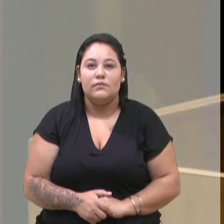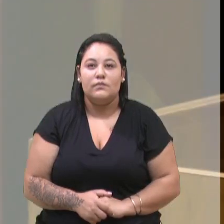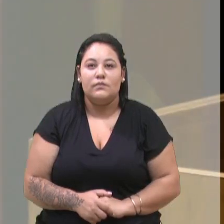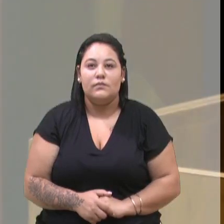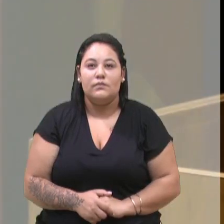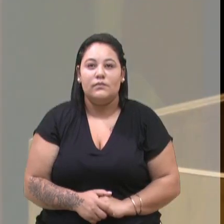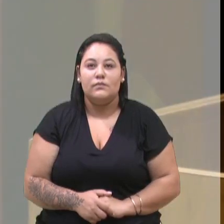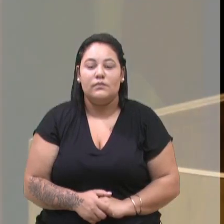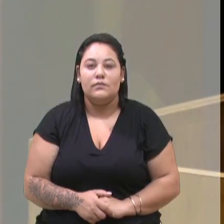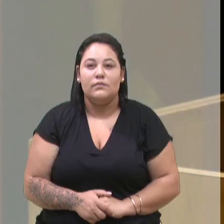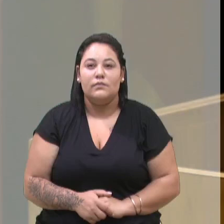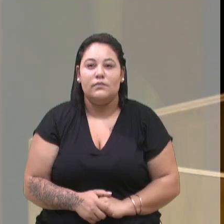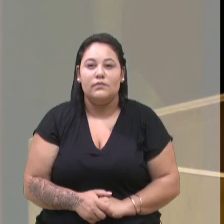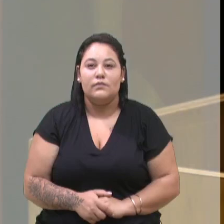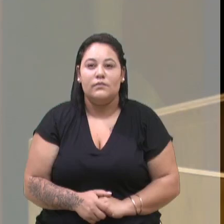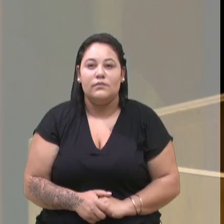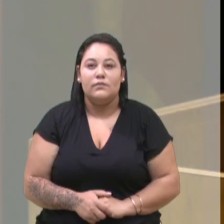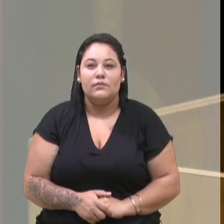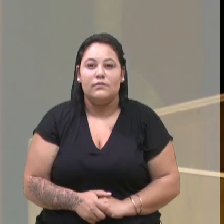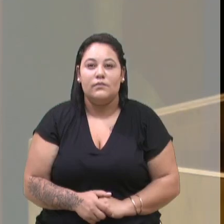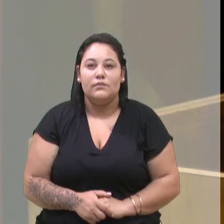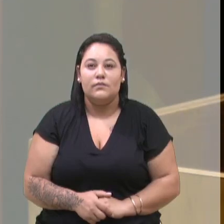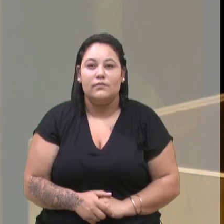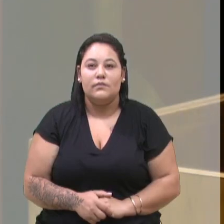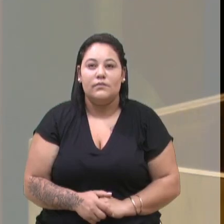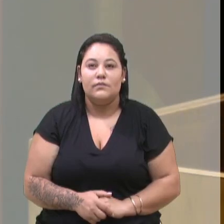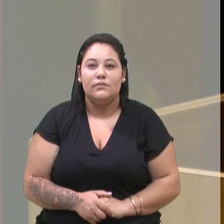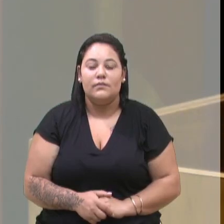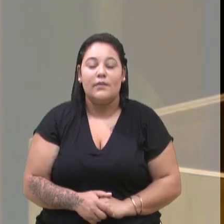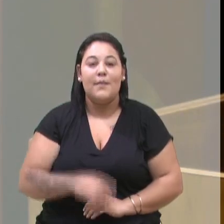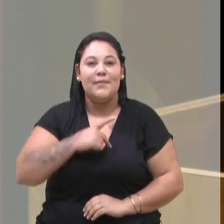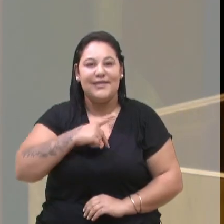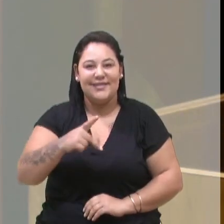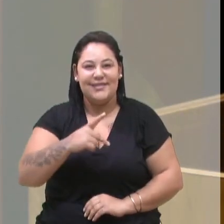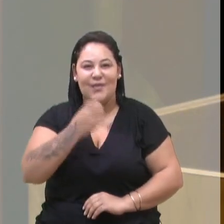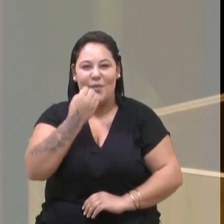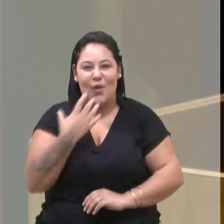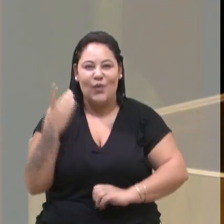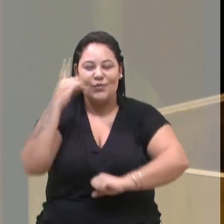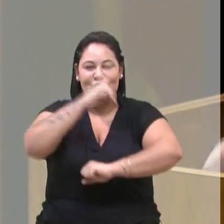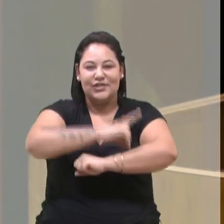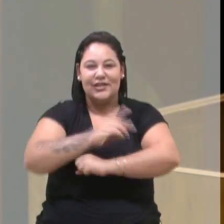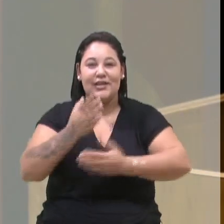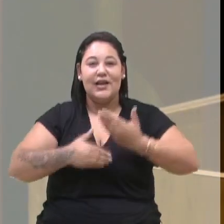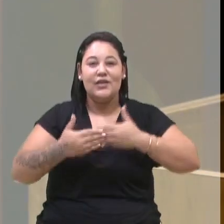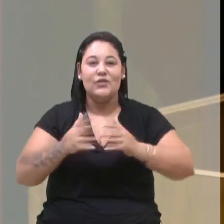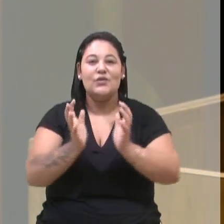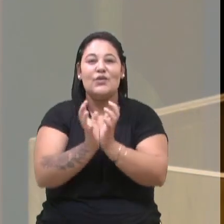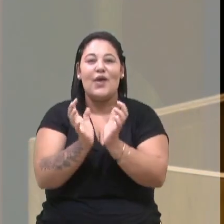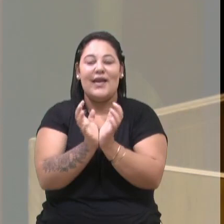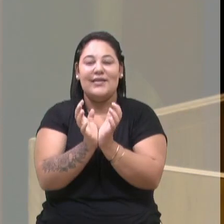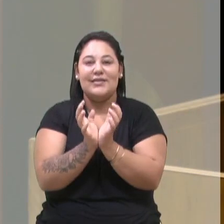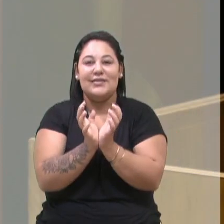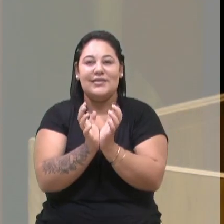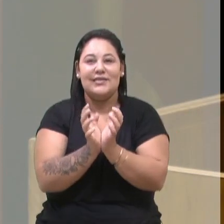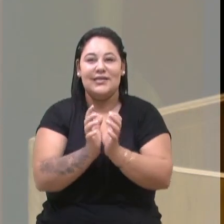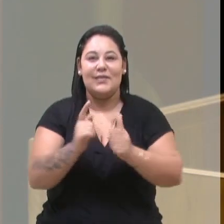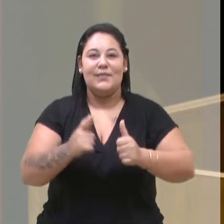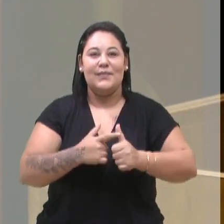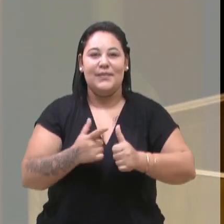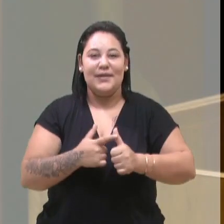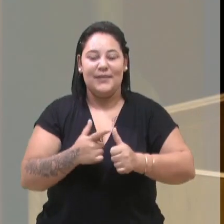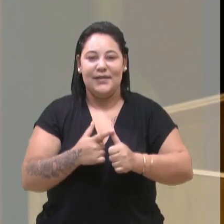Professor Zanquim, com a palavra. Senhora presidente, bom dia. Bom dia, caros colegas. Primeiramente, quero